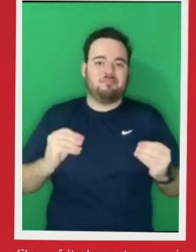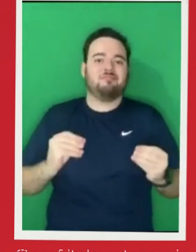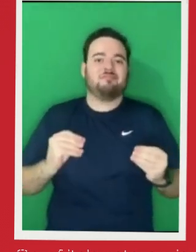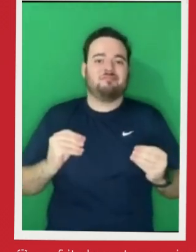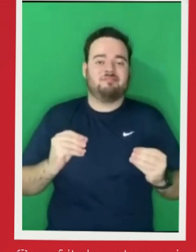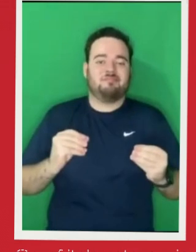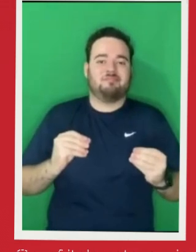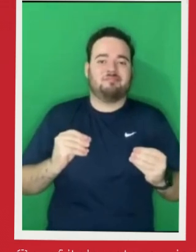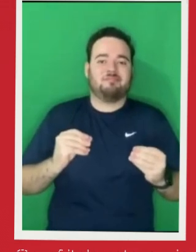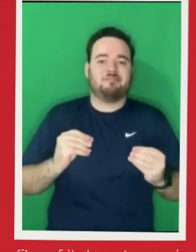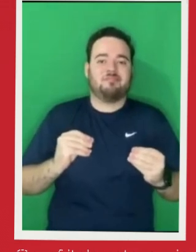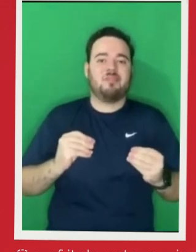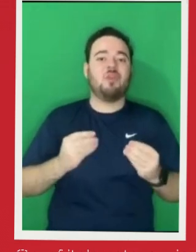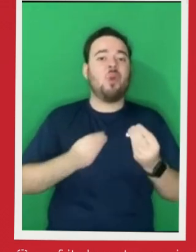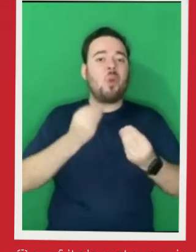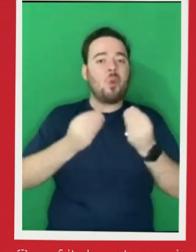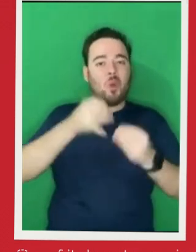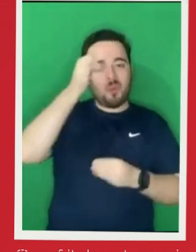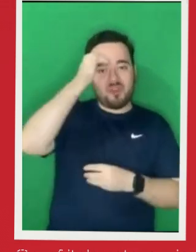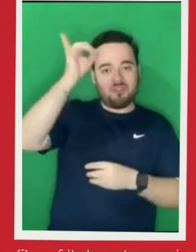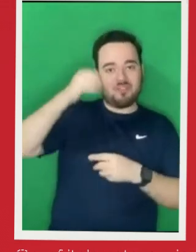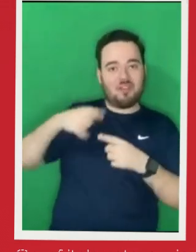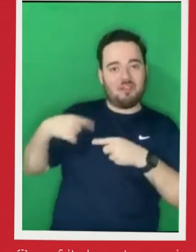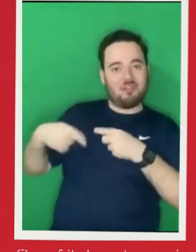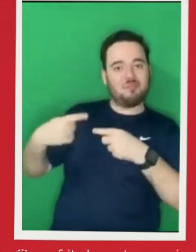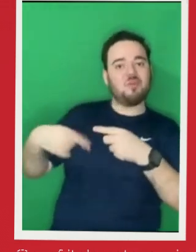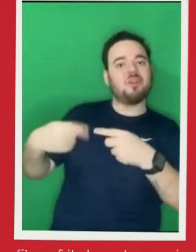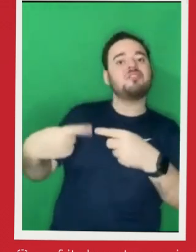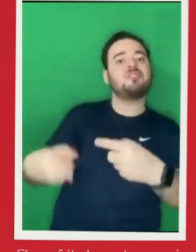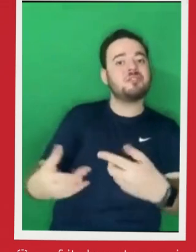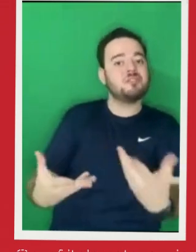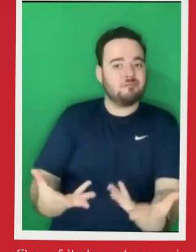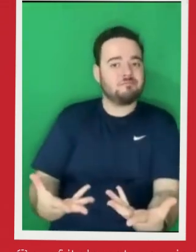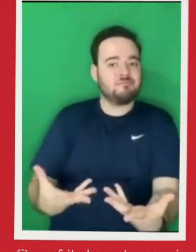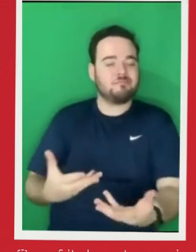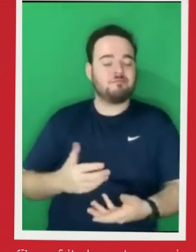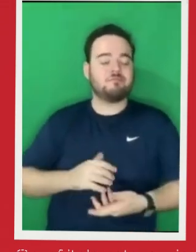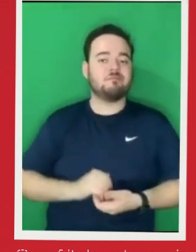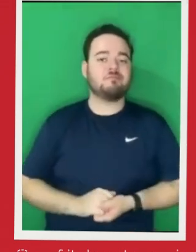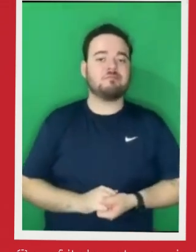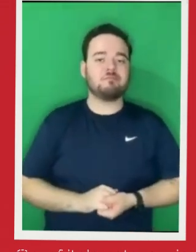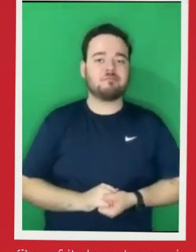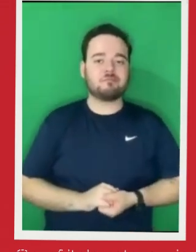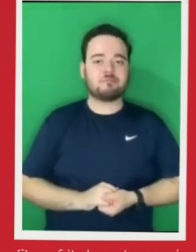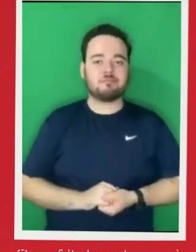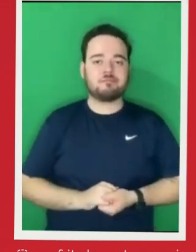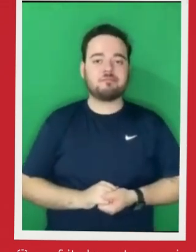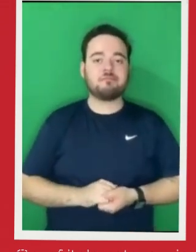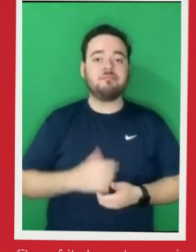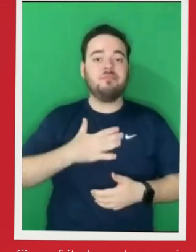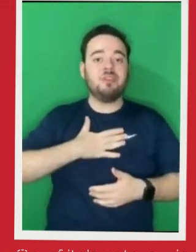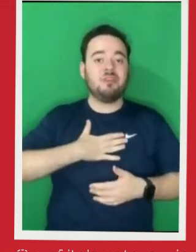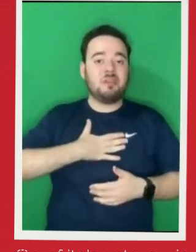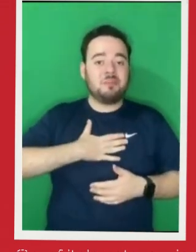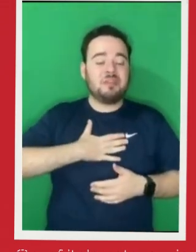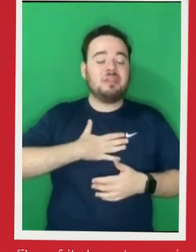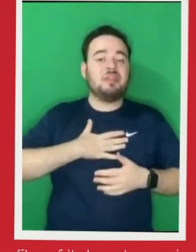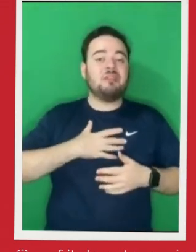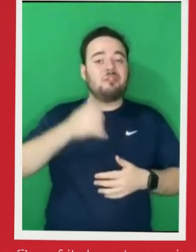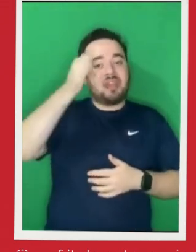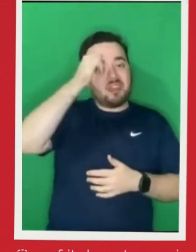nossa pergunta é, quais são os disparadores da procrastinação? A mim, as